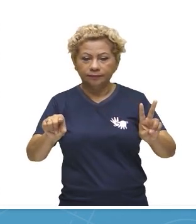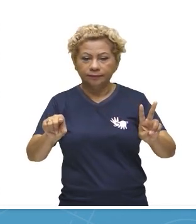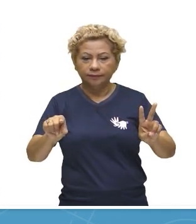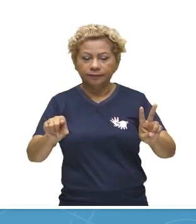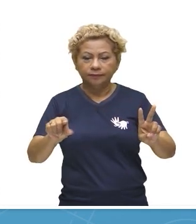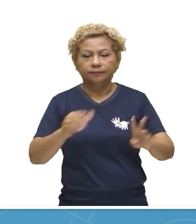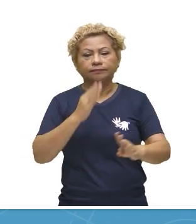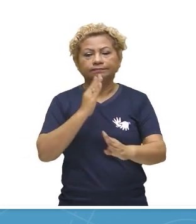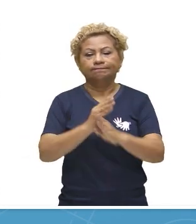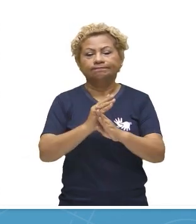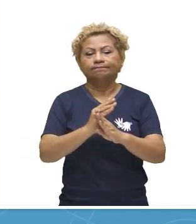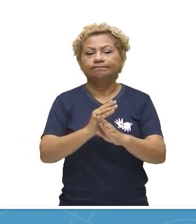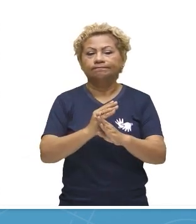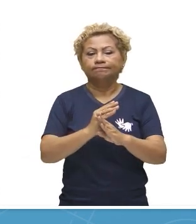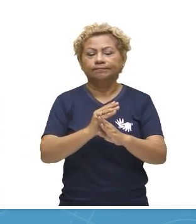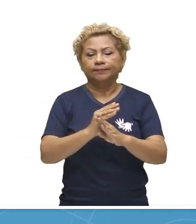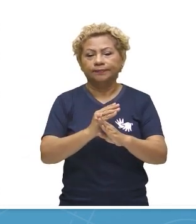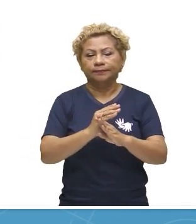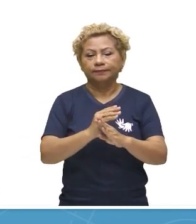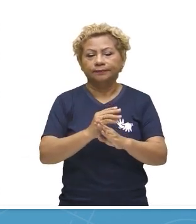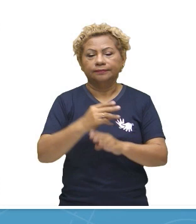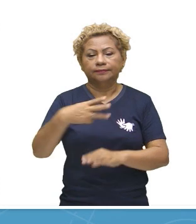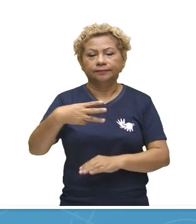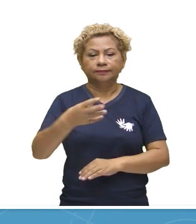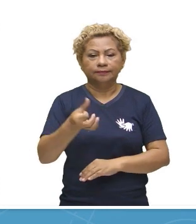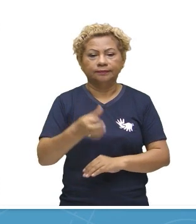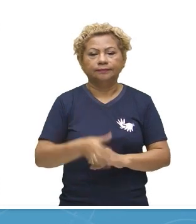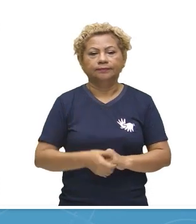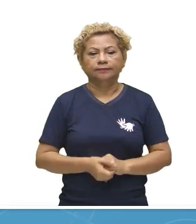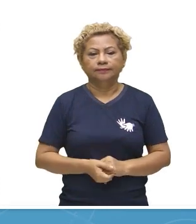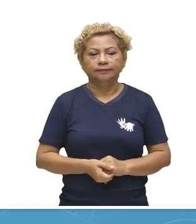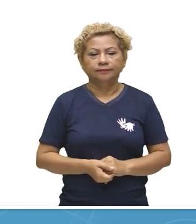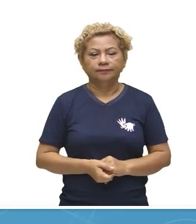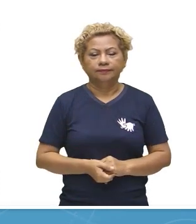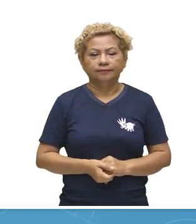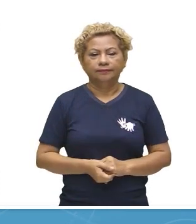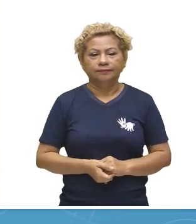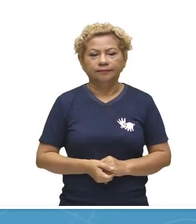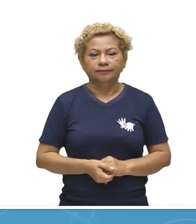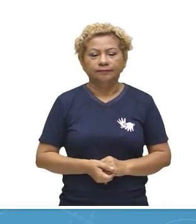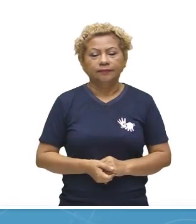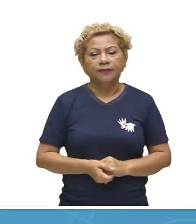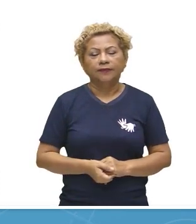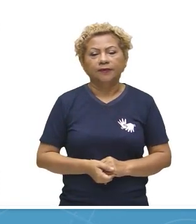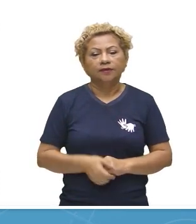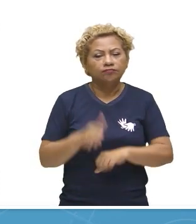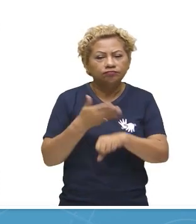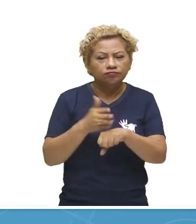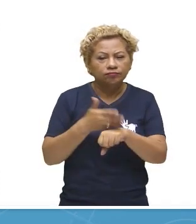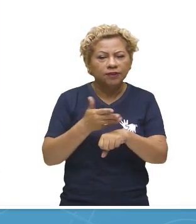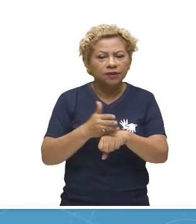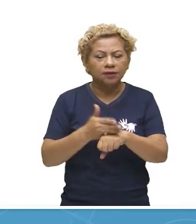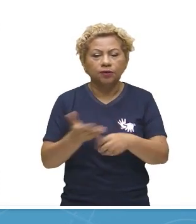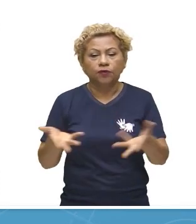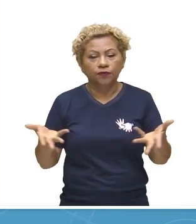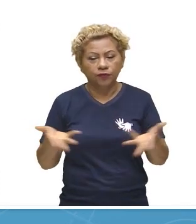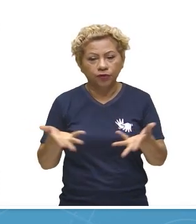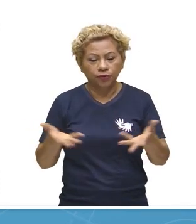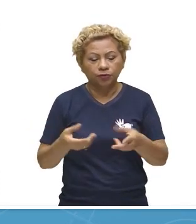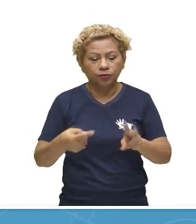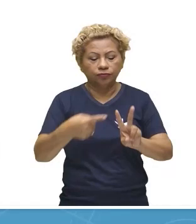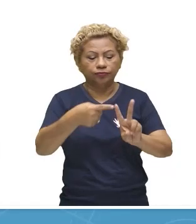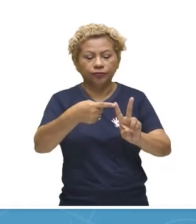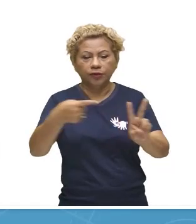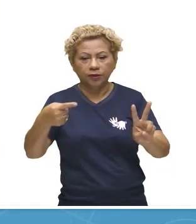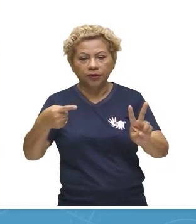no resultado aqui de 36, tá bom? Então essa foi a nossa aula de hoje sobre a raiz quadrada,